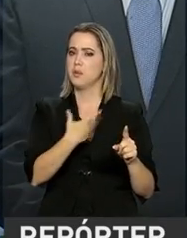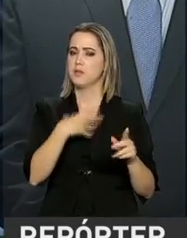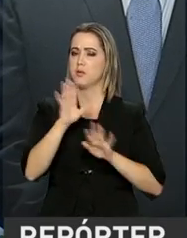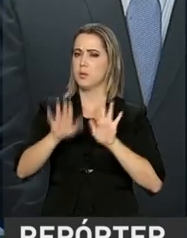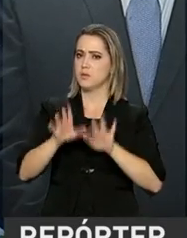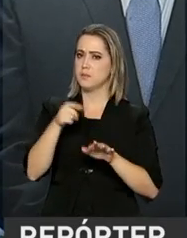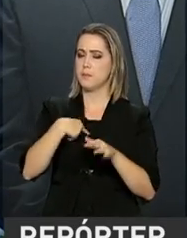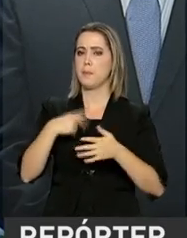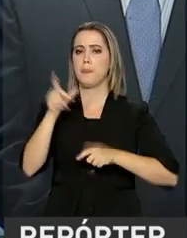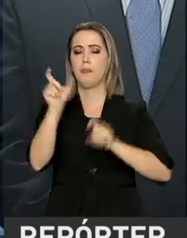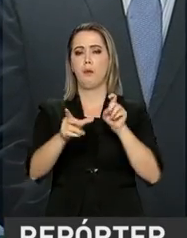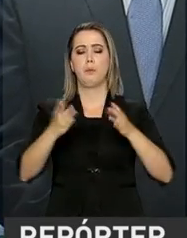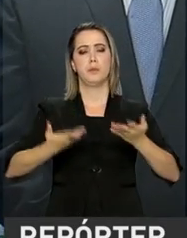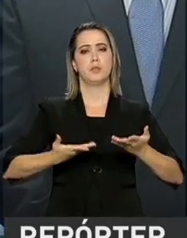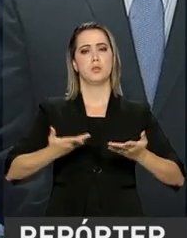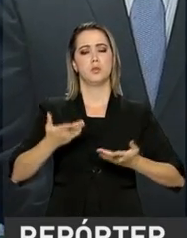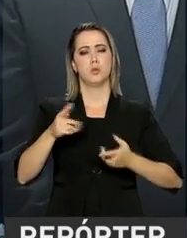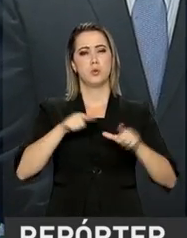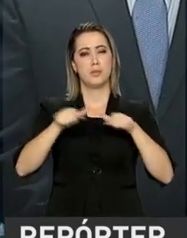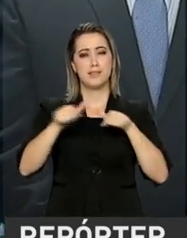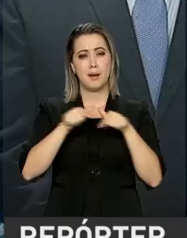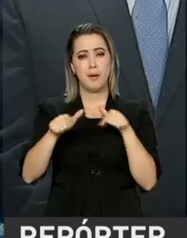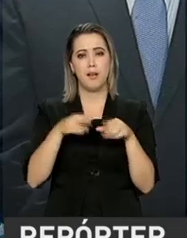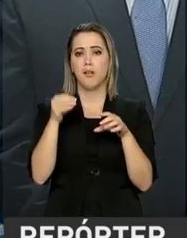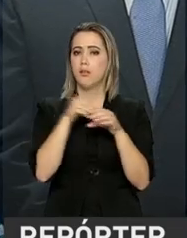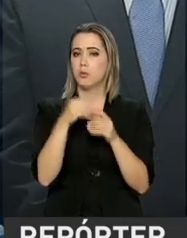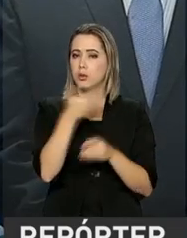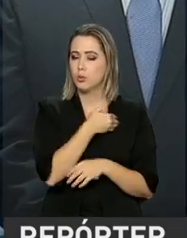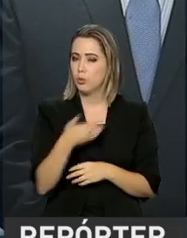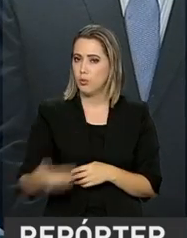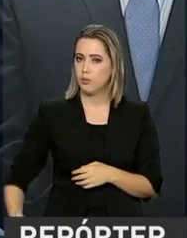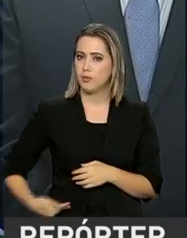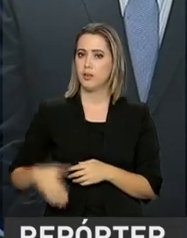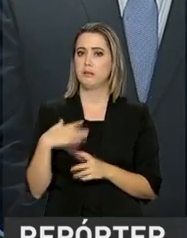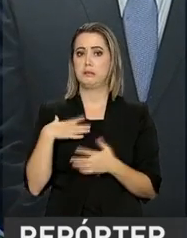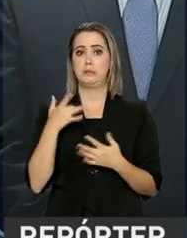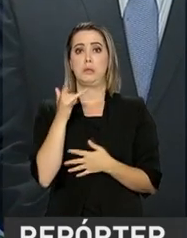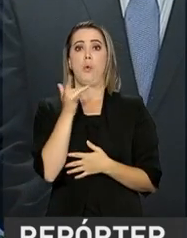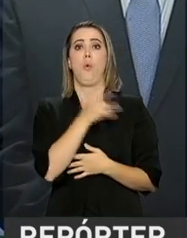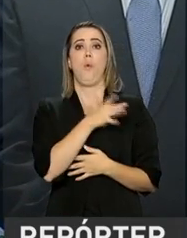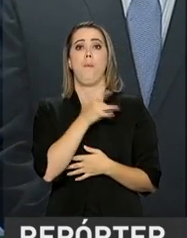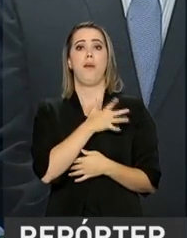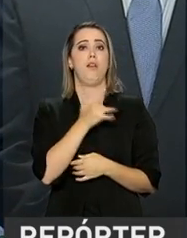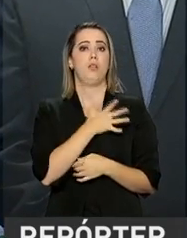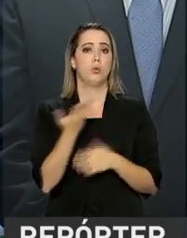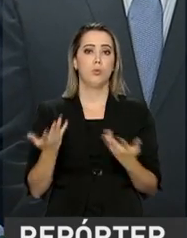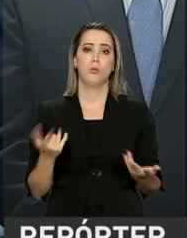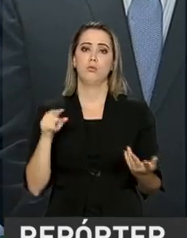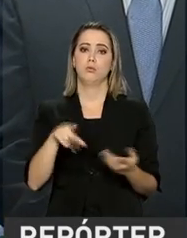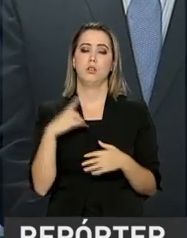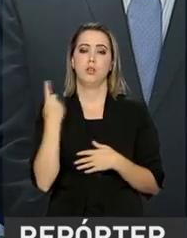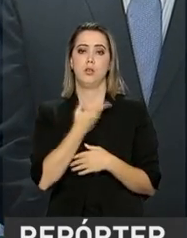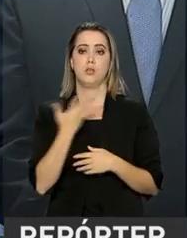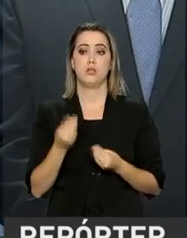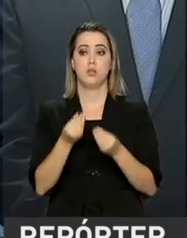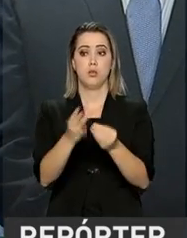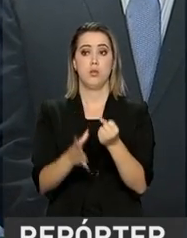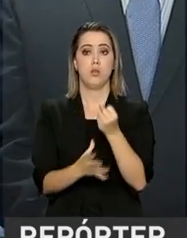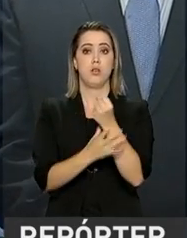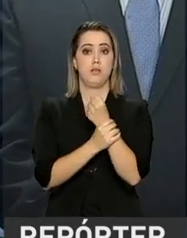servidores que se encontram aterrorizados e que nós estamos nesse momento garantindo a